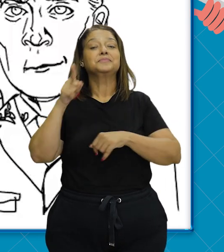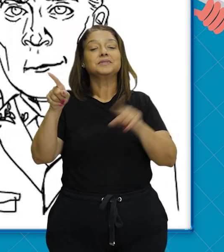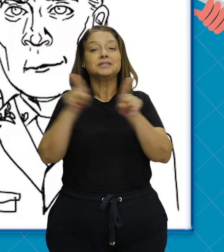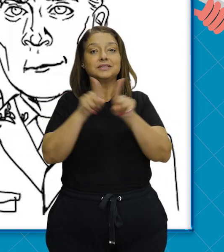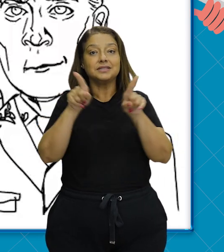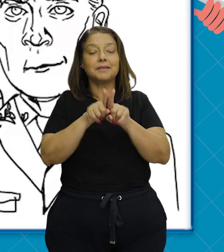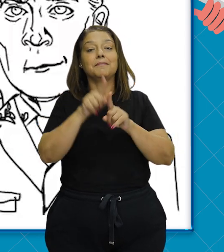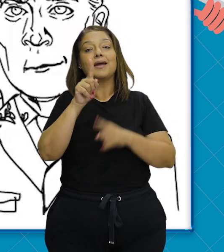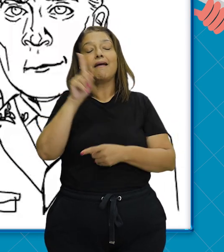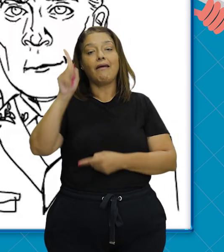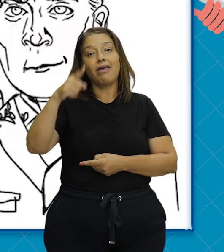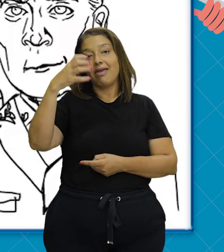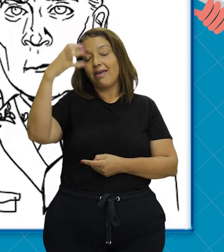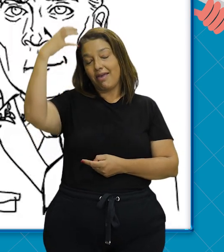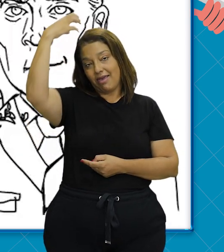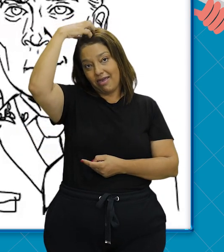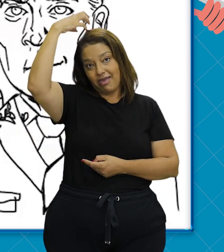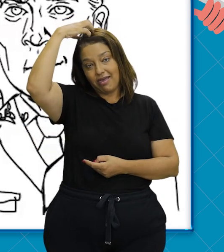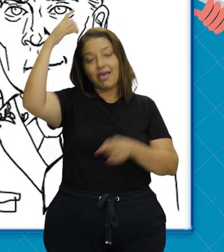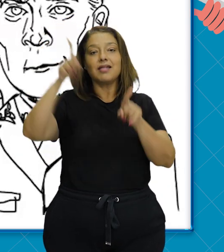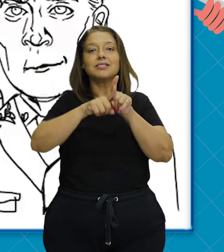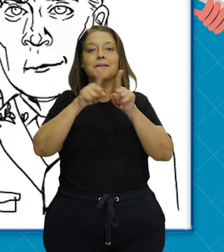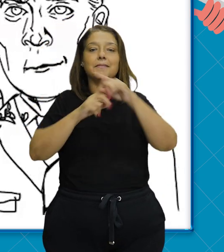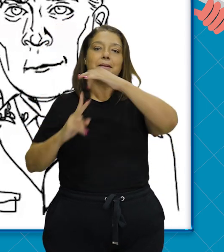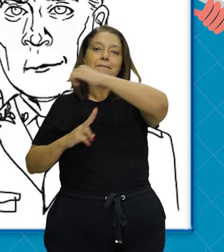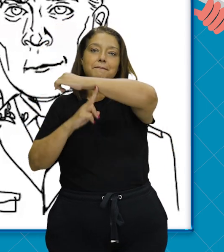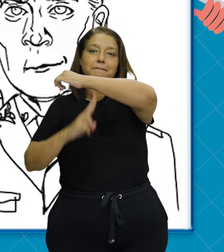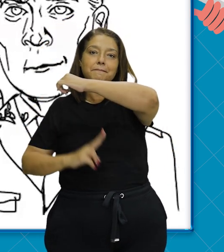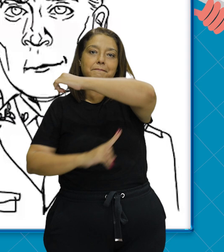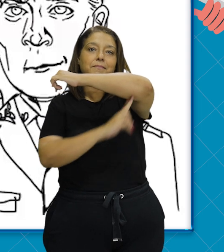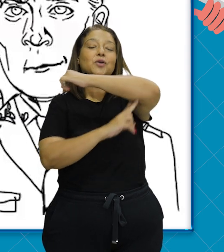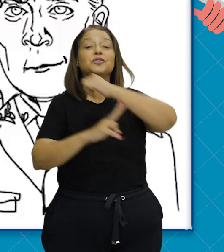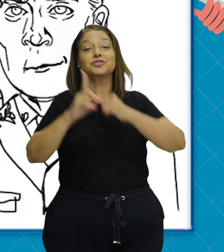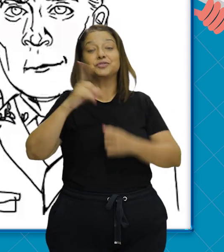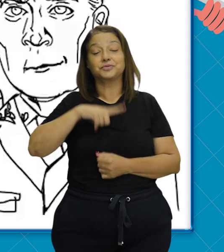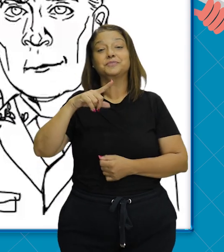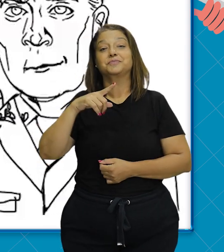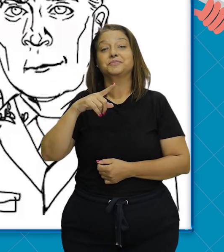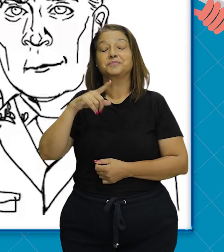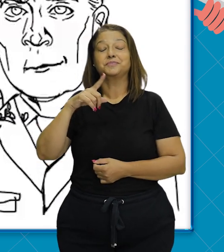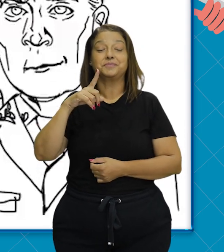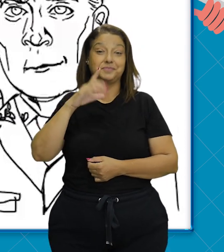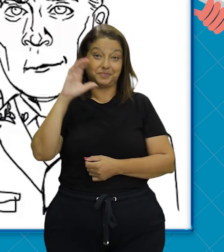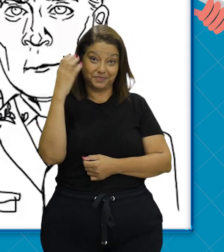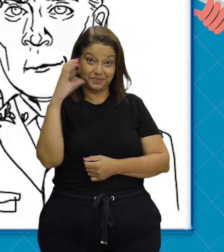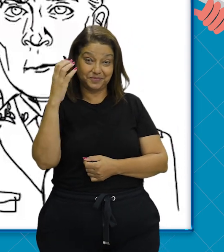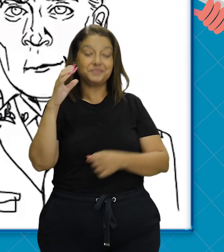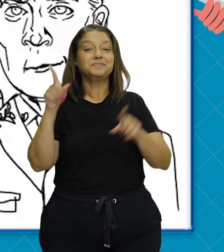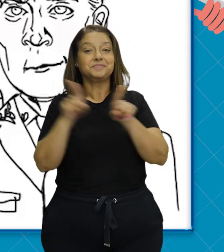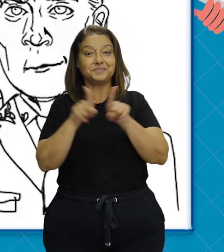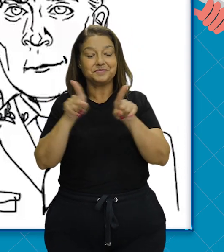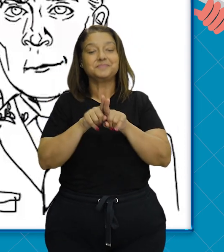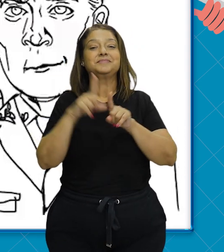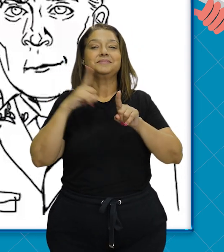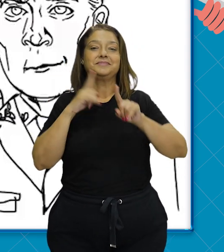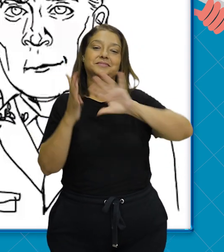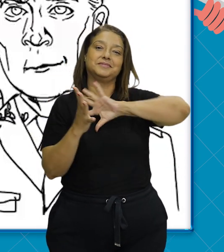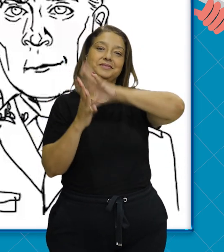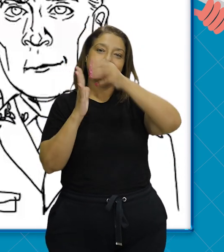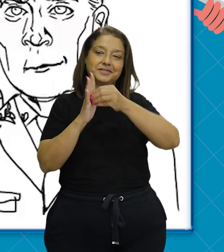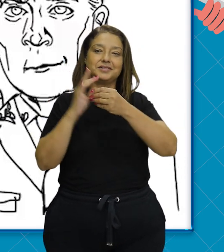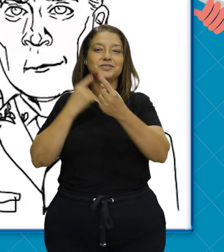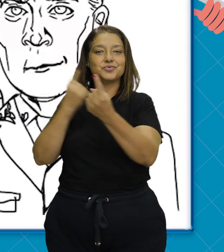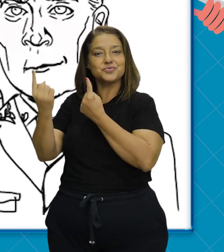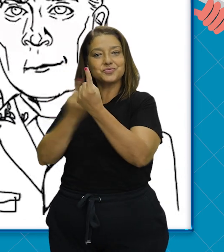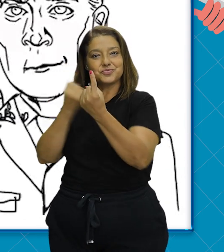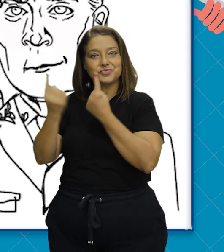usina nuclear de Angra, a ponte Rio-Niterói e a rodovia transamazônica. Essa obra, apesar de nunca ter